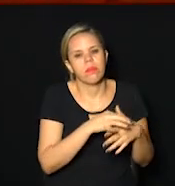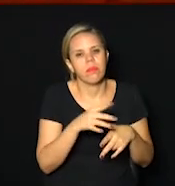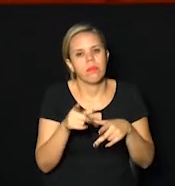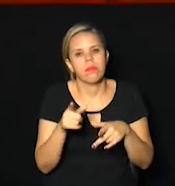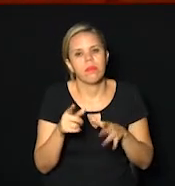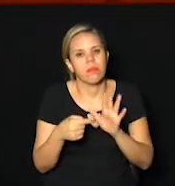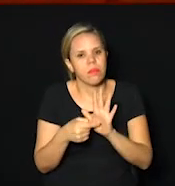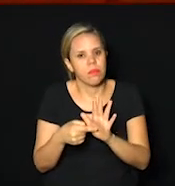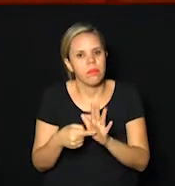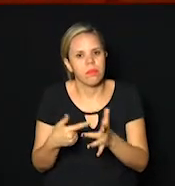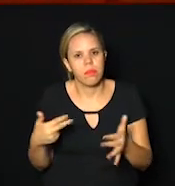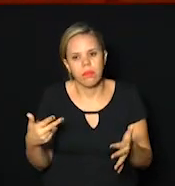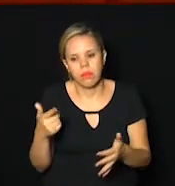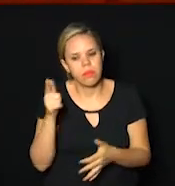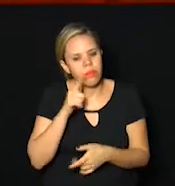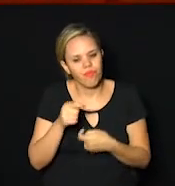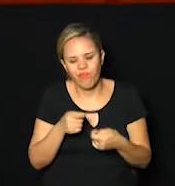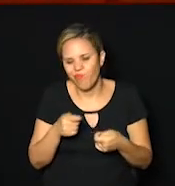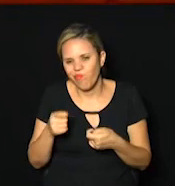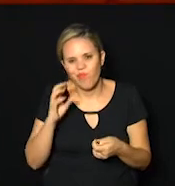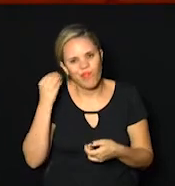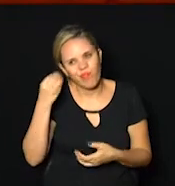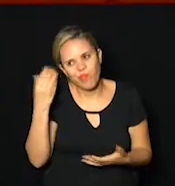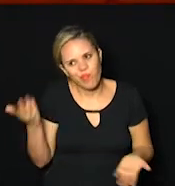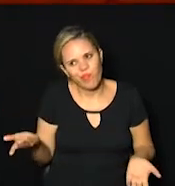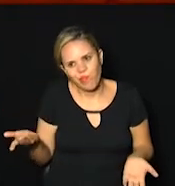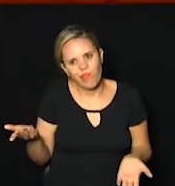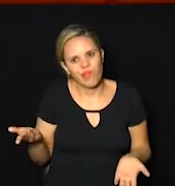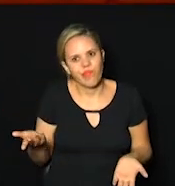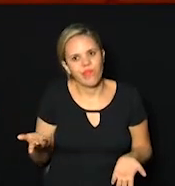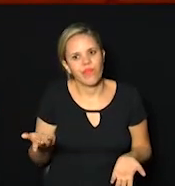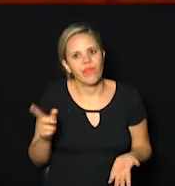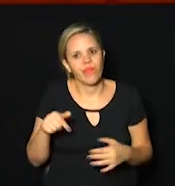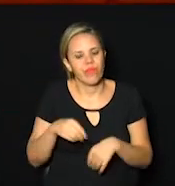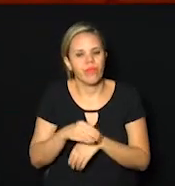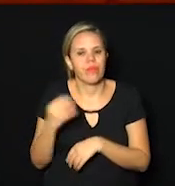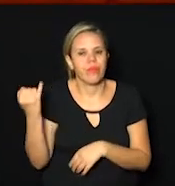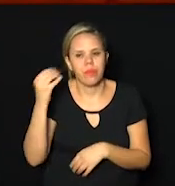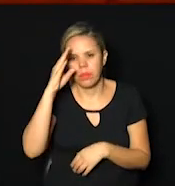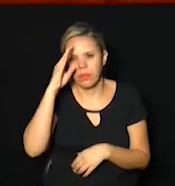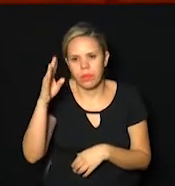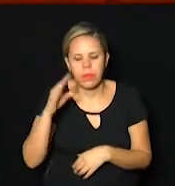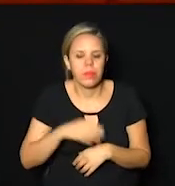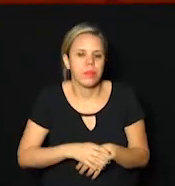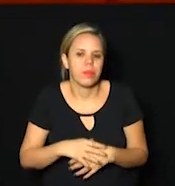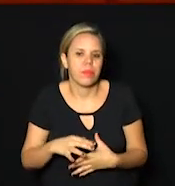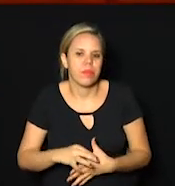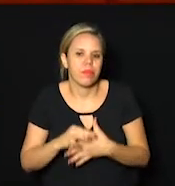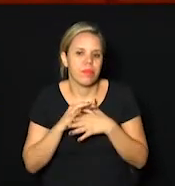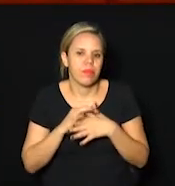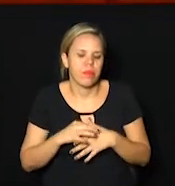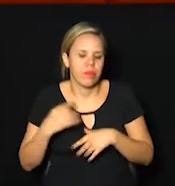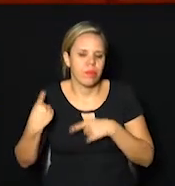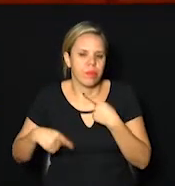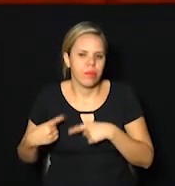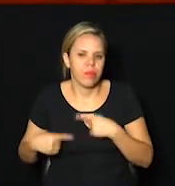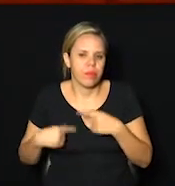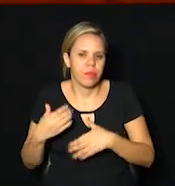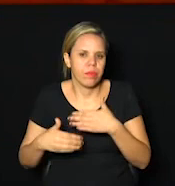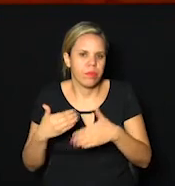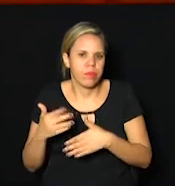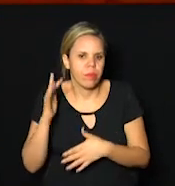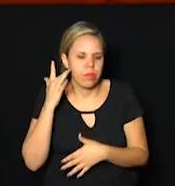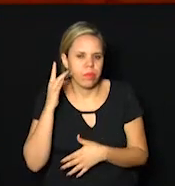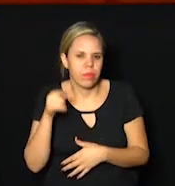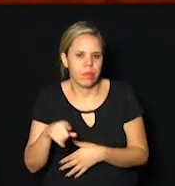apresenta uma situação que você não tem controle, né? Então, essa é uma dica principalmente para quem é líder político. E há uma tendência de achar que